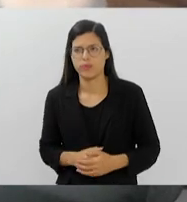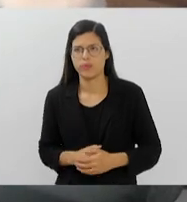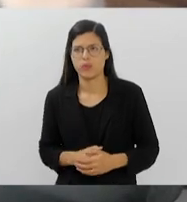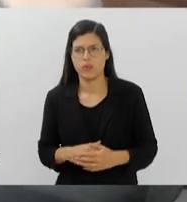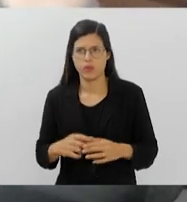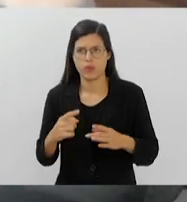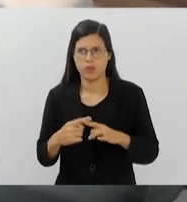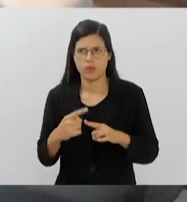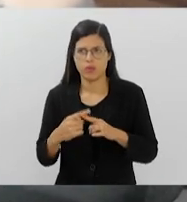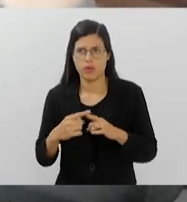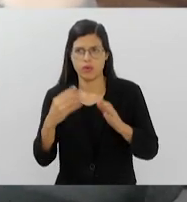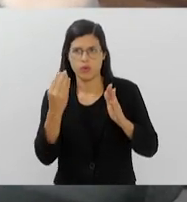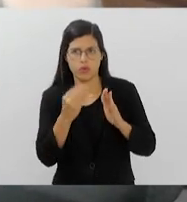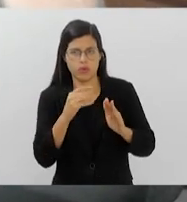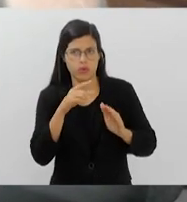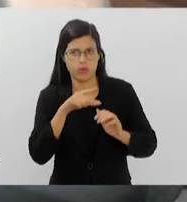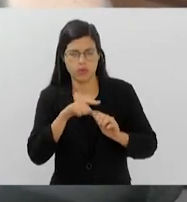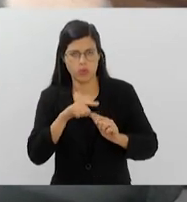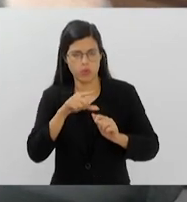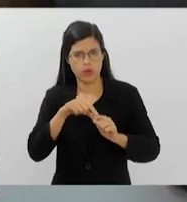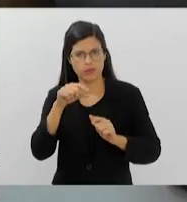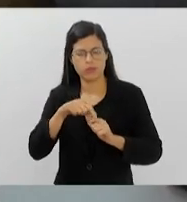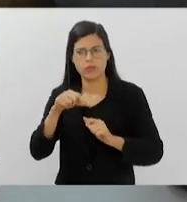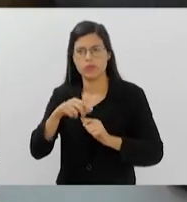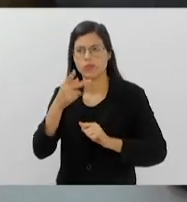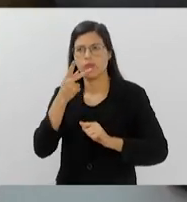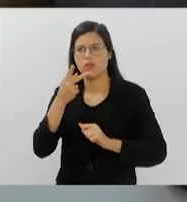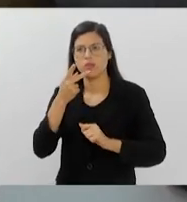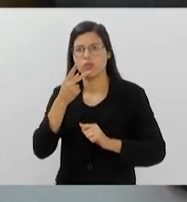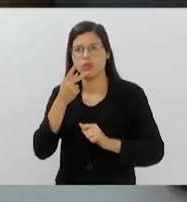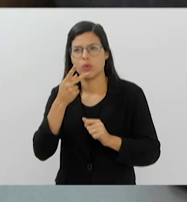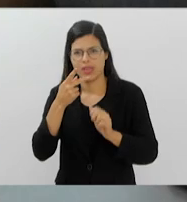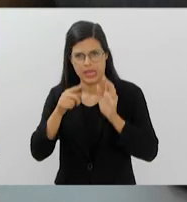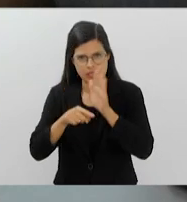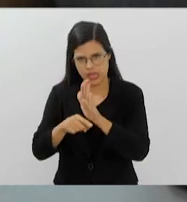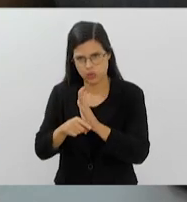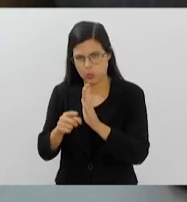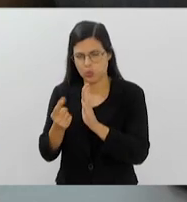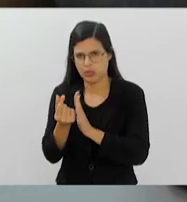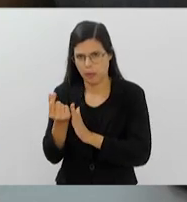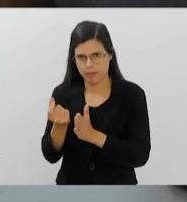foi incluído um artigo dizendo que o benefício, no caso de...